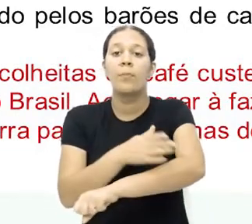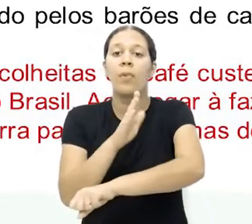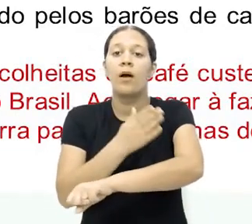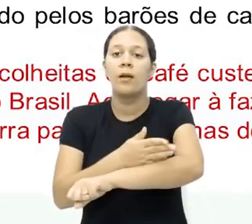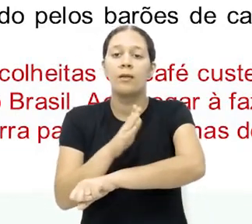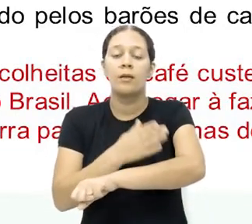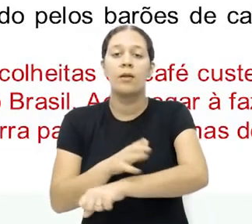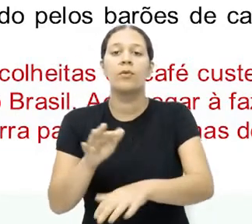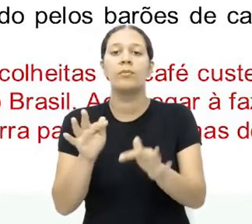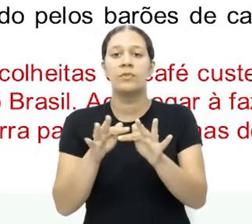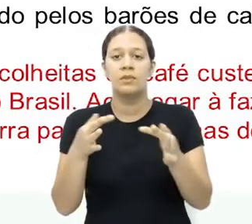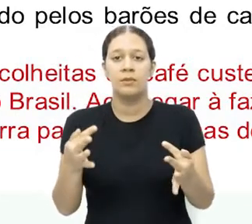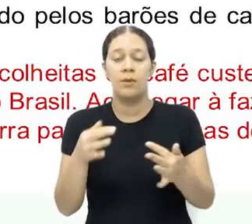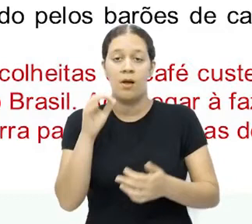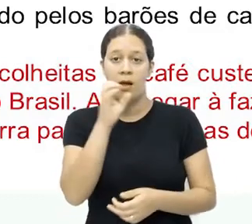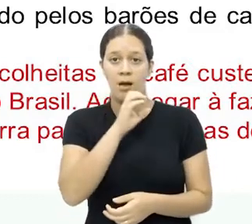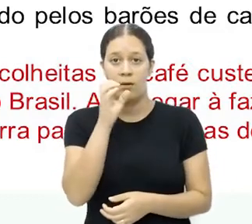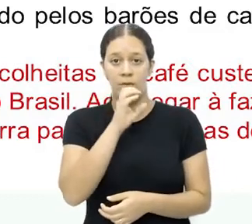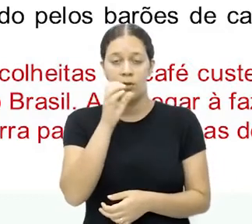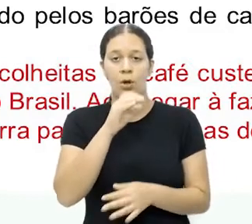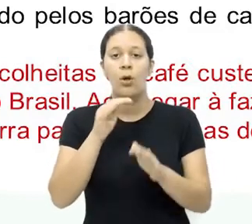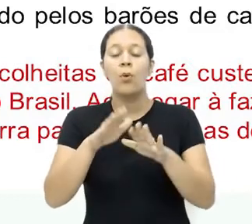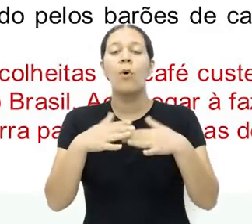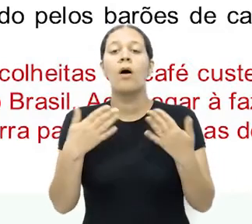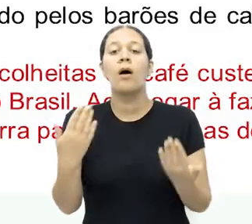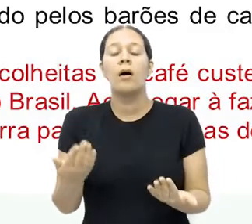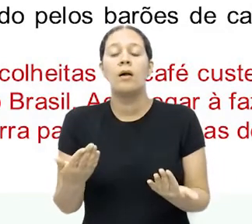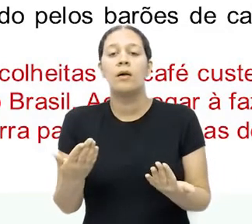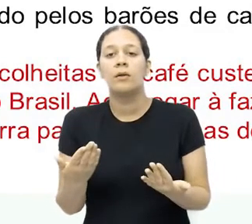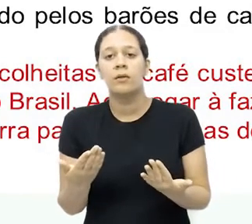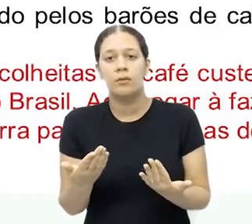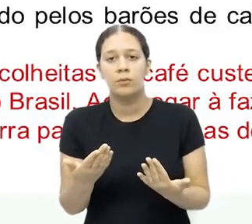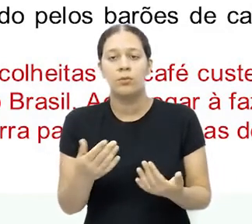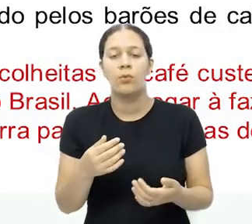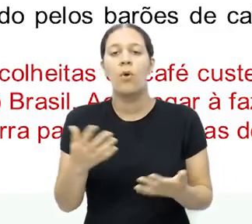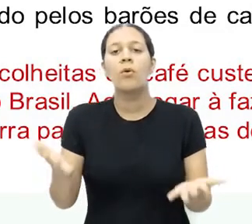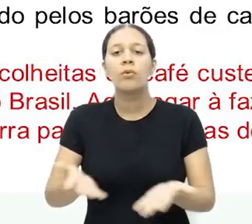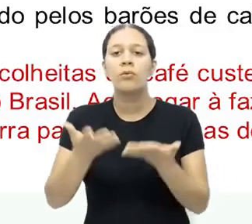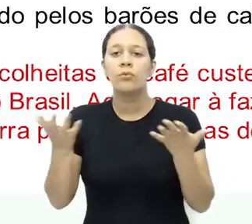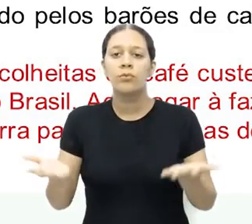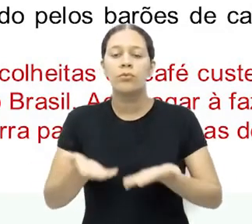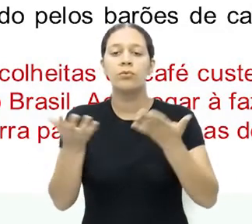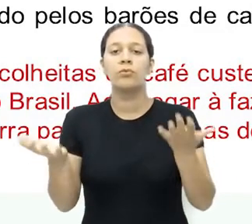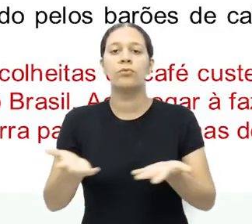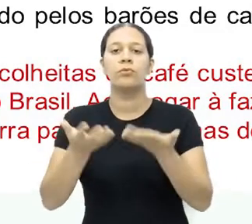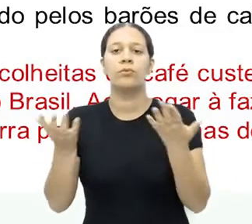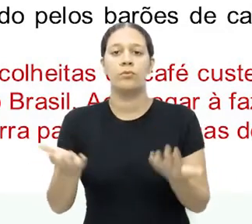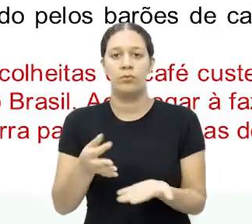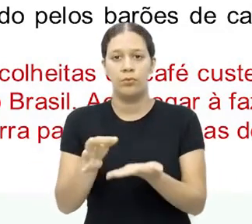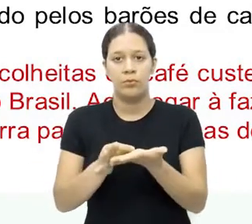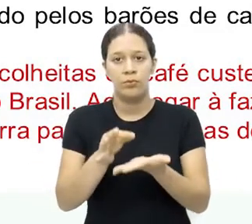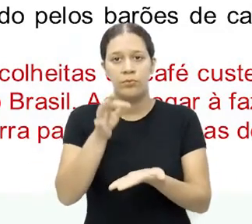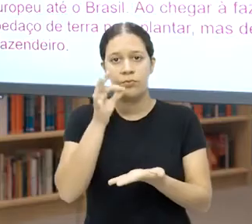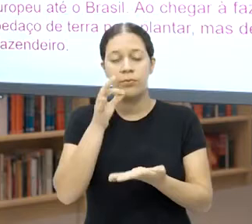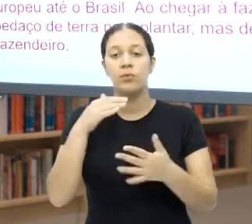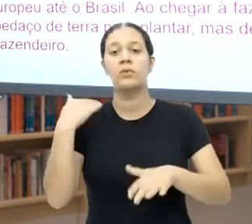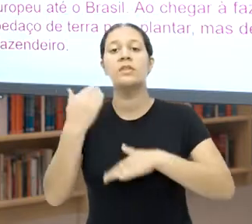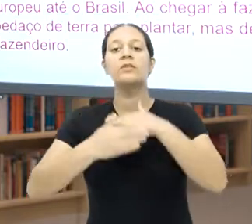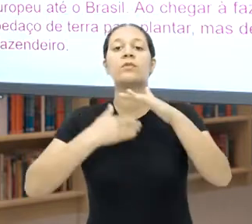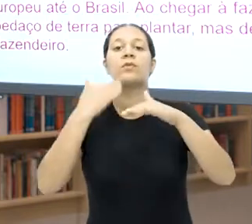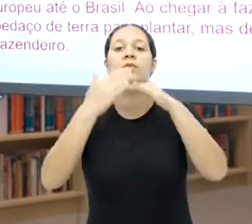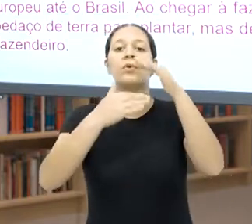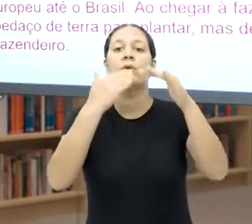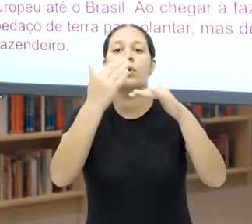e simples e rápida, qual foi o estímulo do café. O café puxou, desenvolveu o